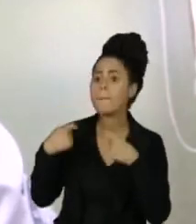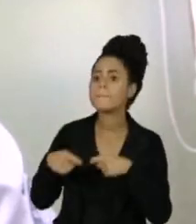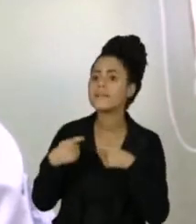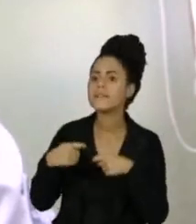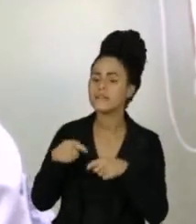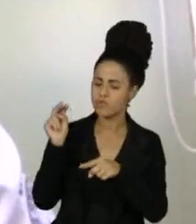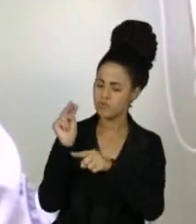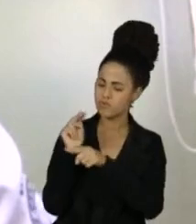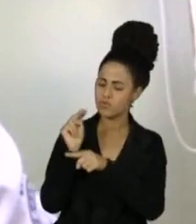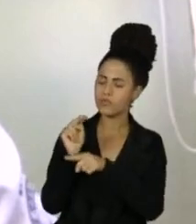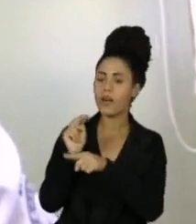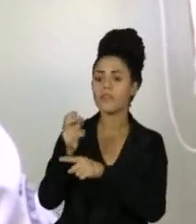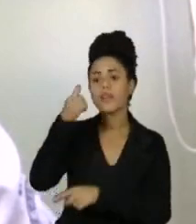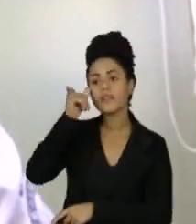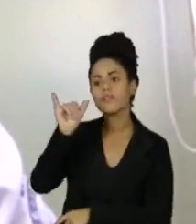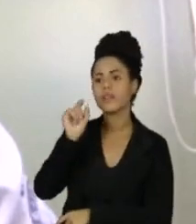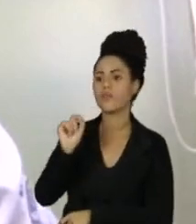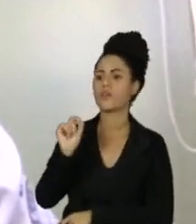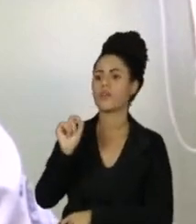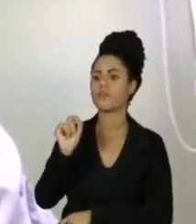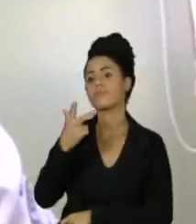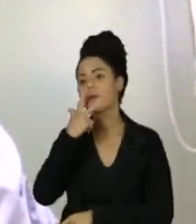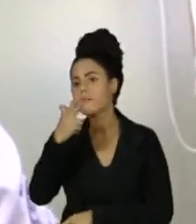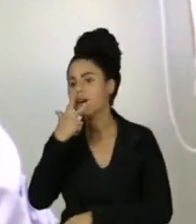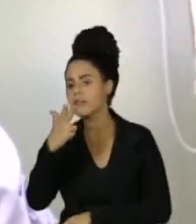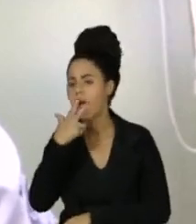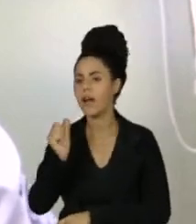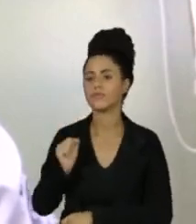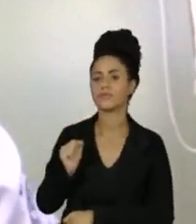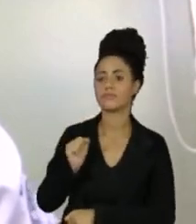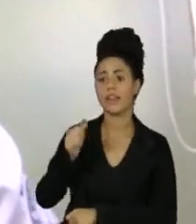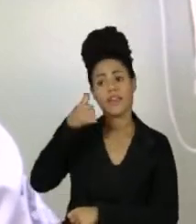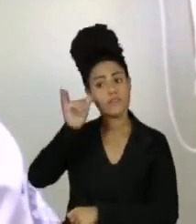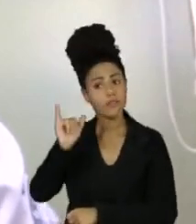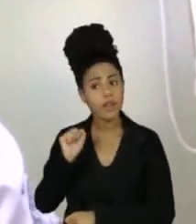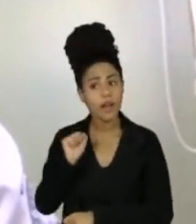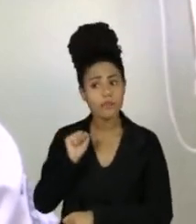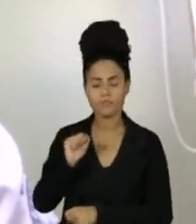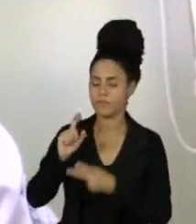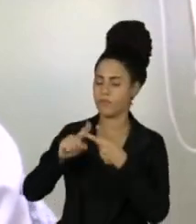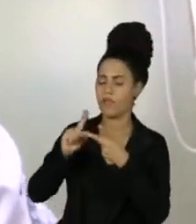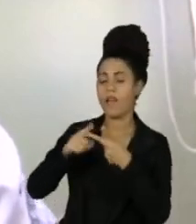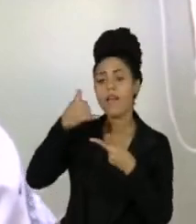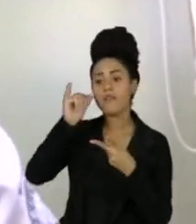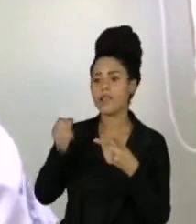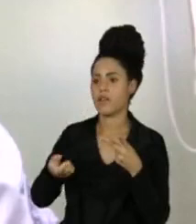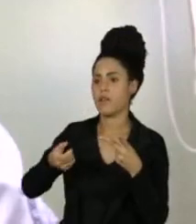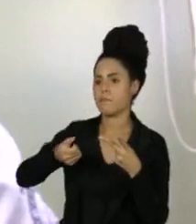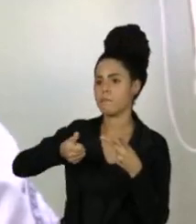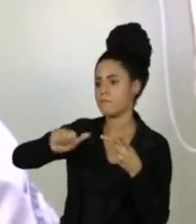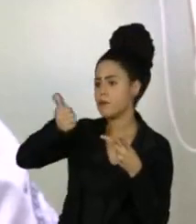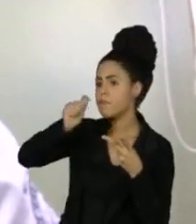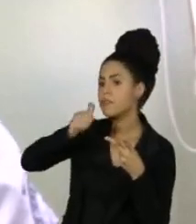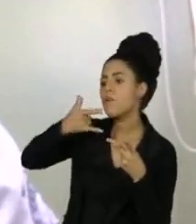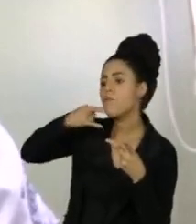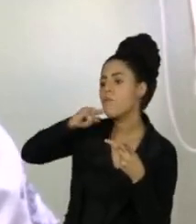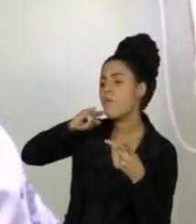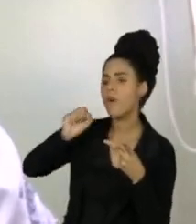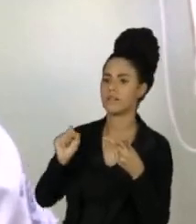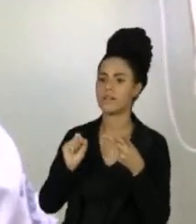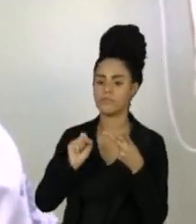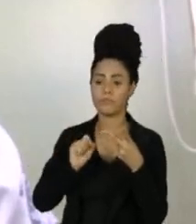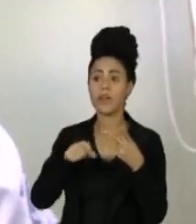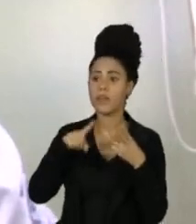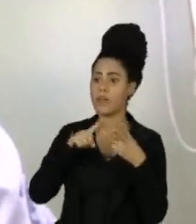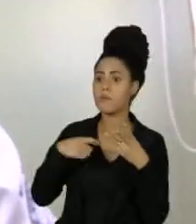muito importante evitar o tabagismo, né? Evitar o uso de cigarro, evitar o consumo de bebidas alcoólicas, realização de atividade